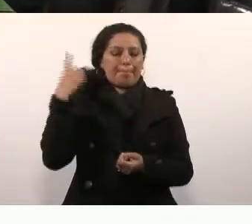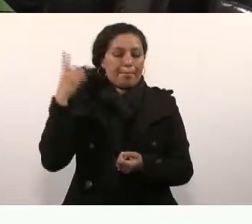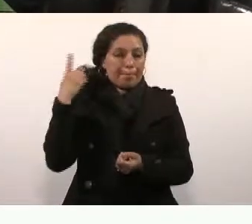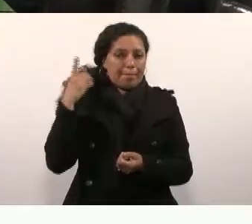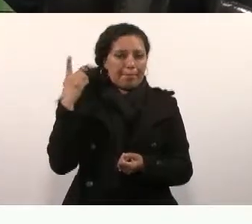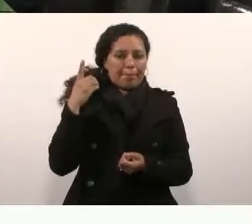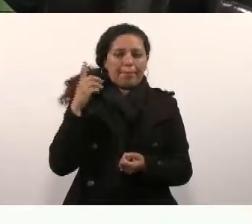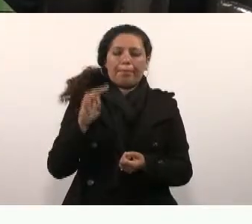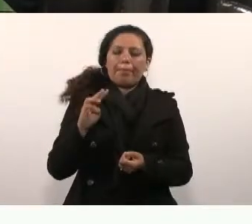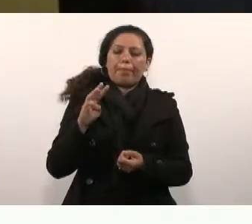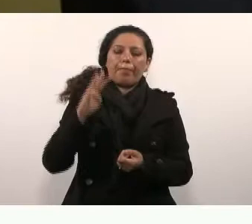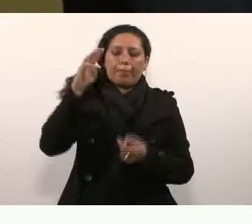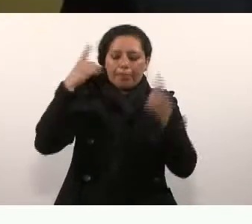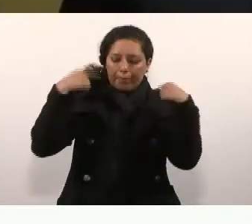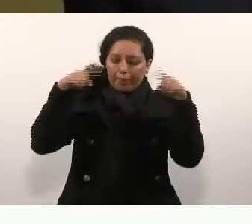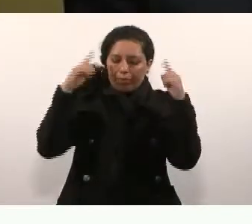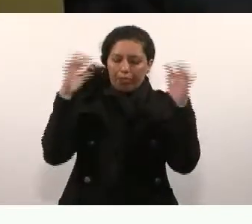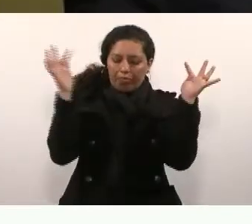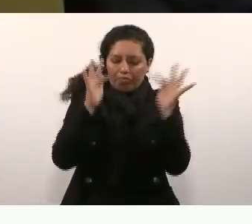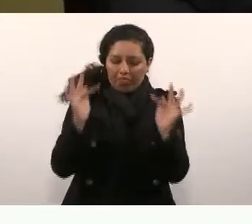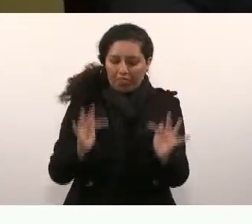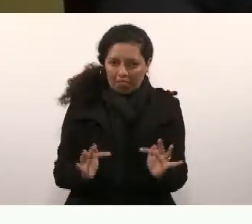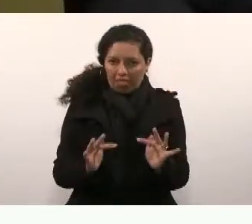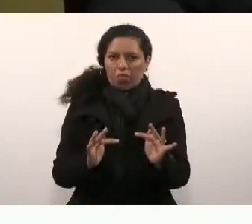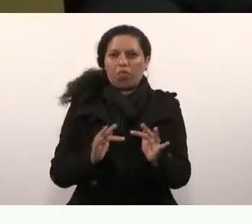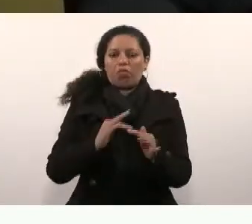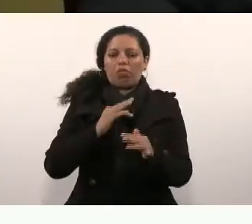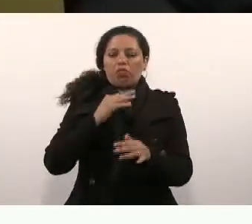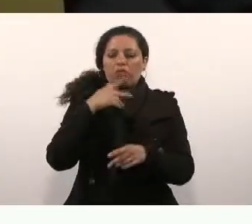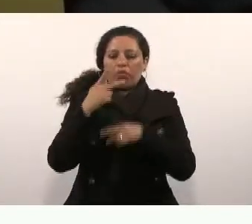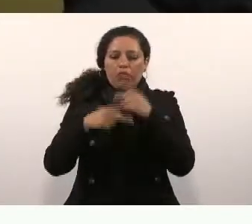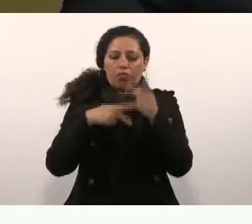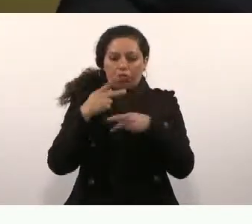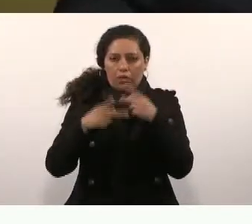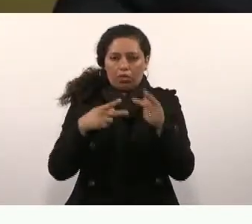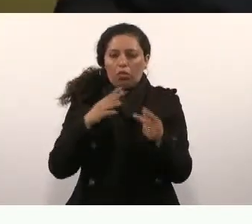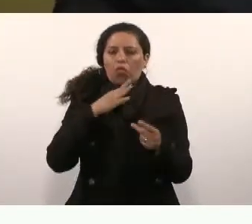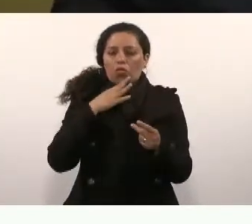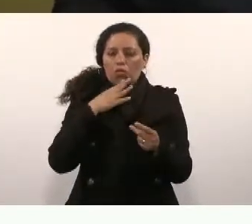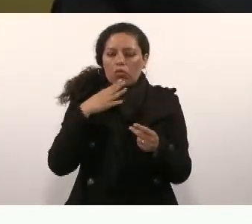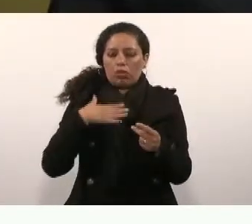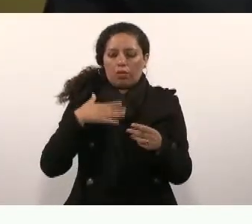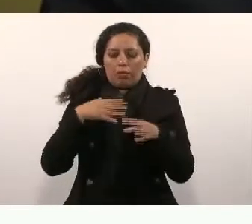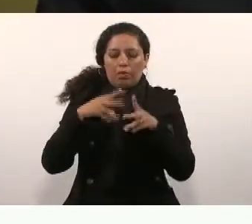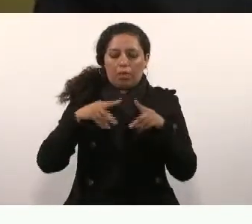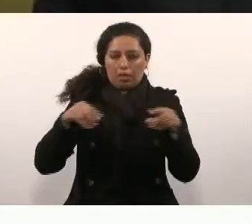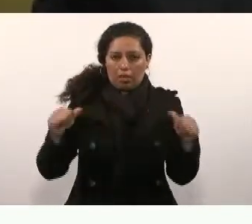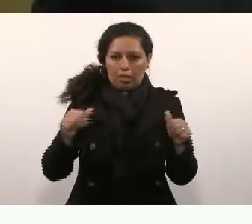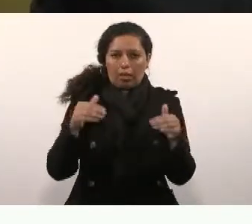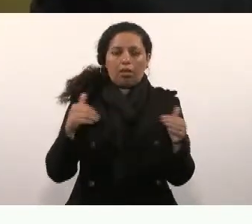muito feliz nessa proposição. Eu conheço bem ali, da minha região, próximo a Itaperuna.